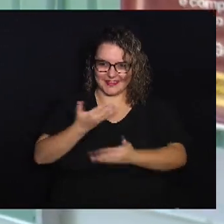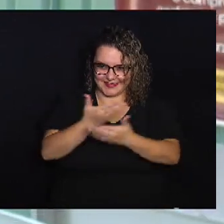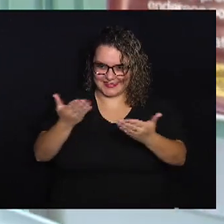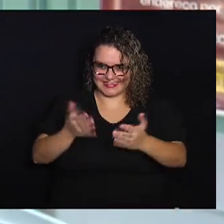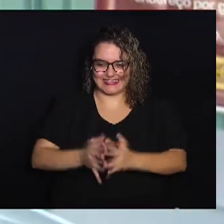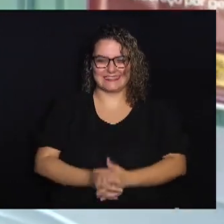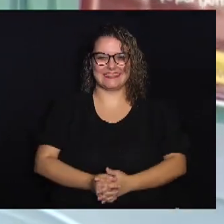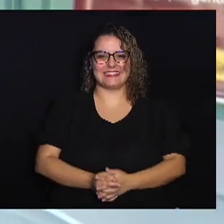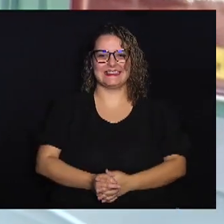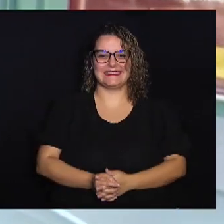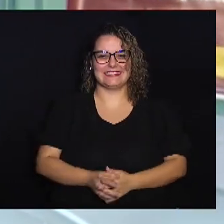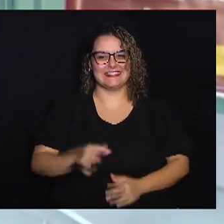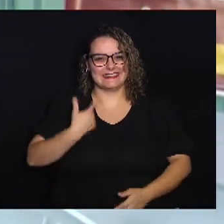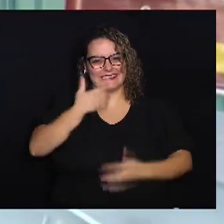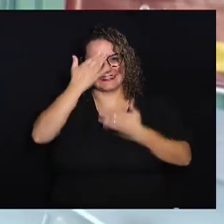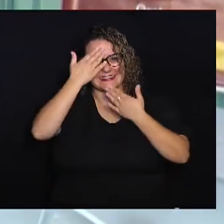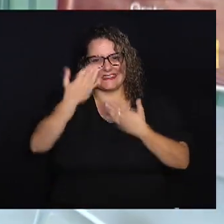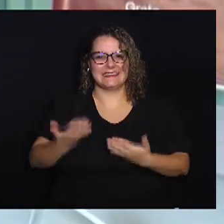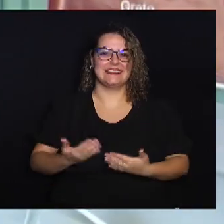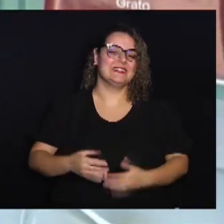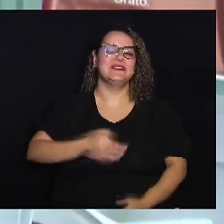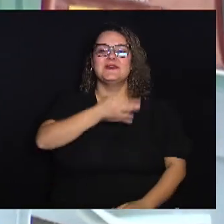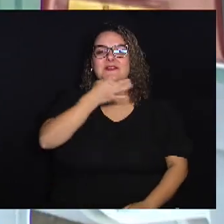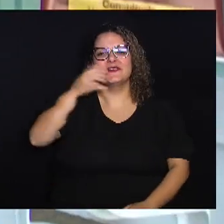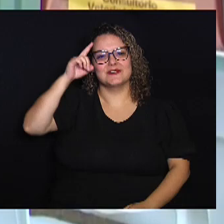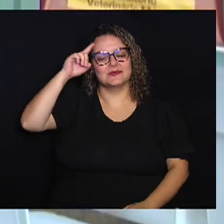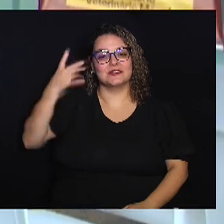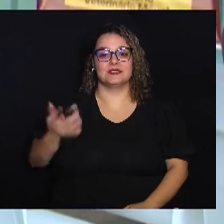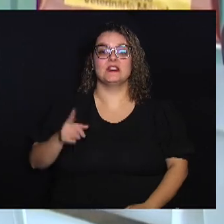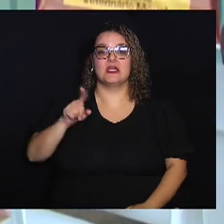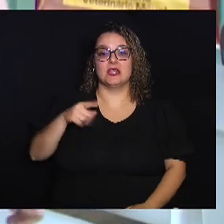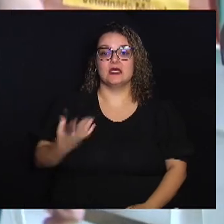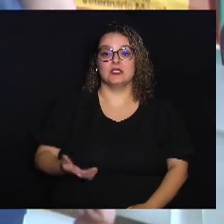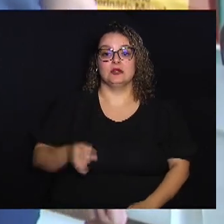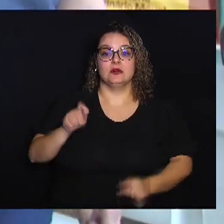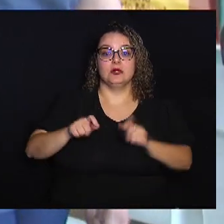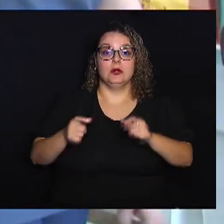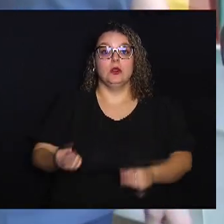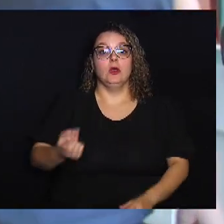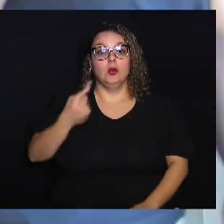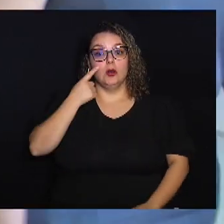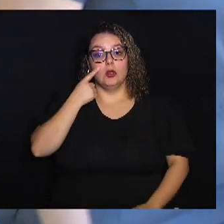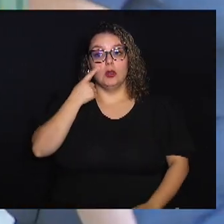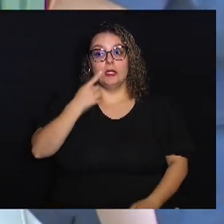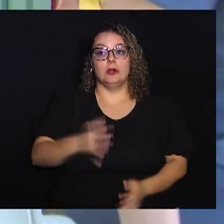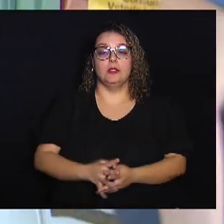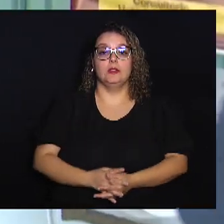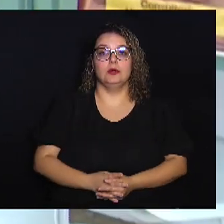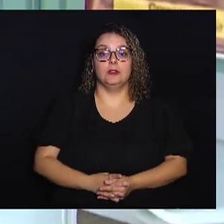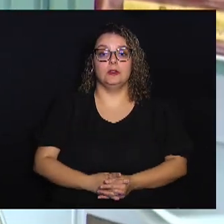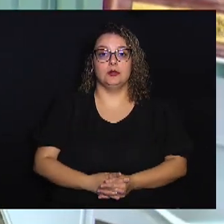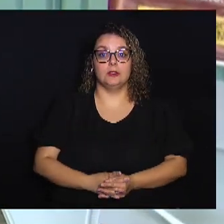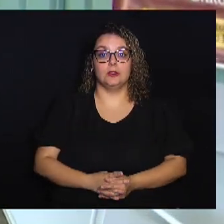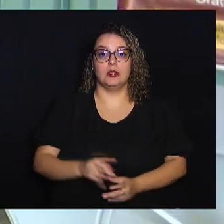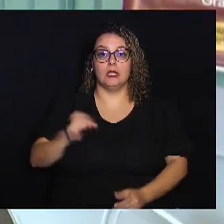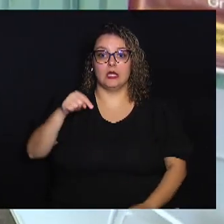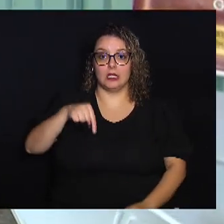viu? A gente que agradece, obrigada, um ótimo dia. É isso aí, pessoal, olha só. O pessoal está